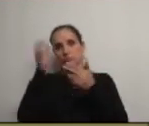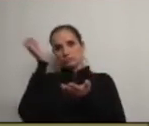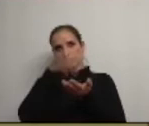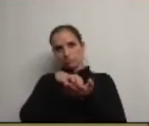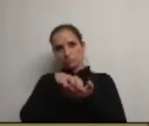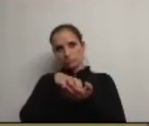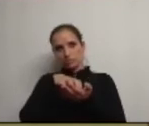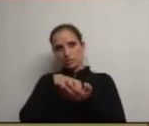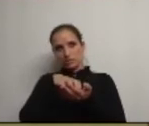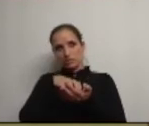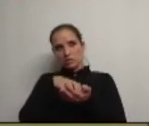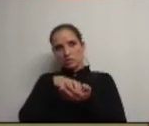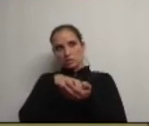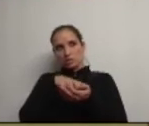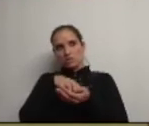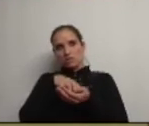e